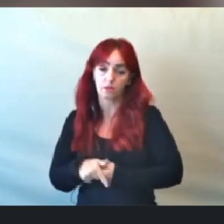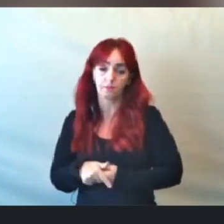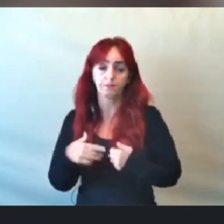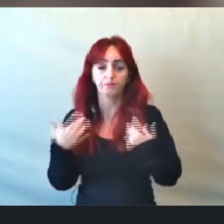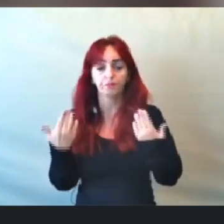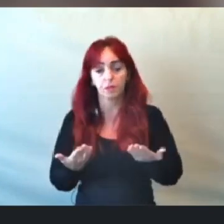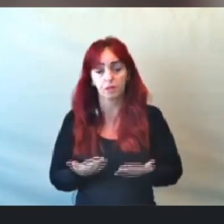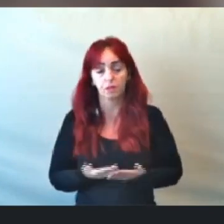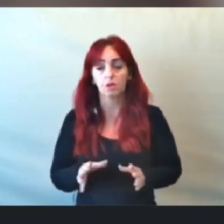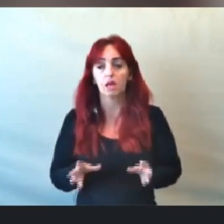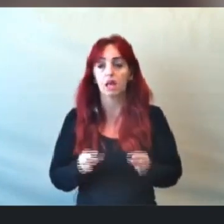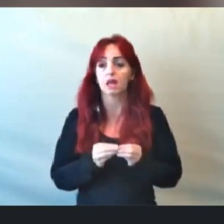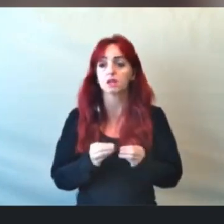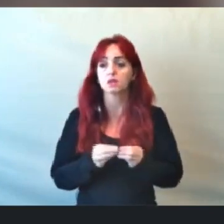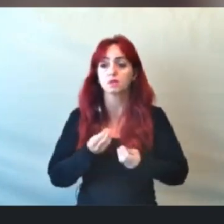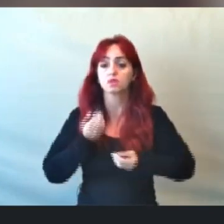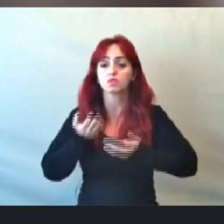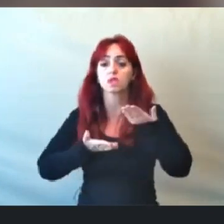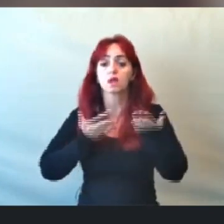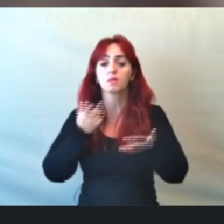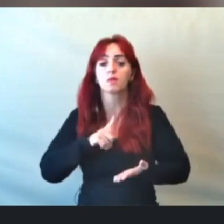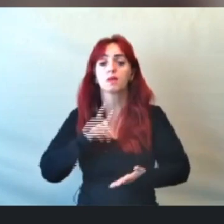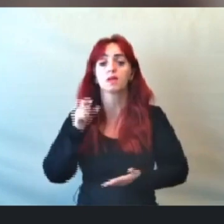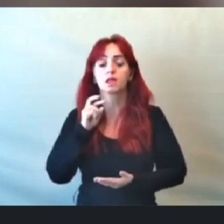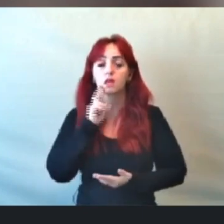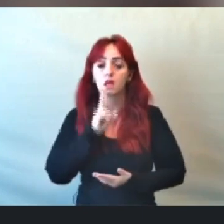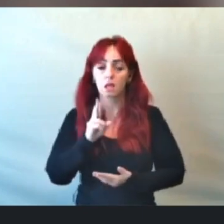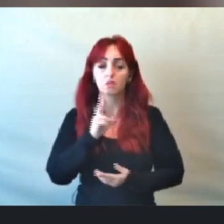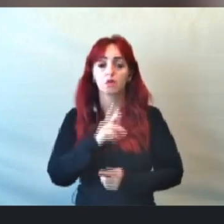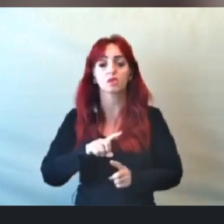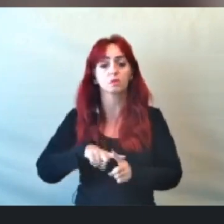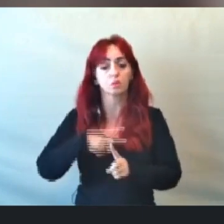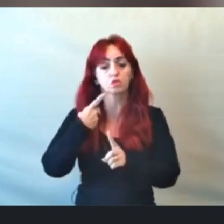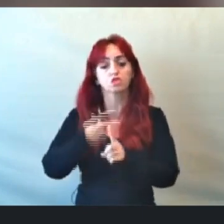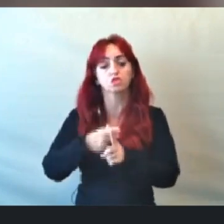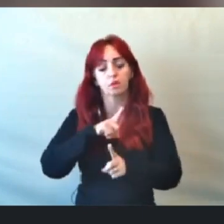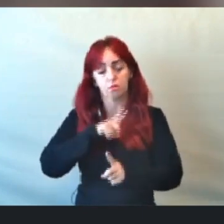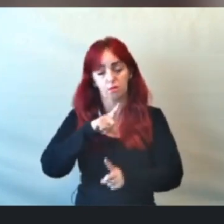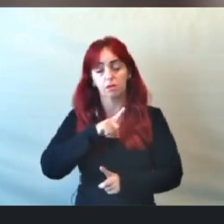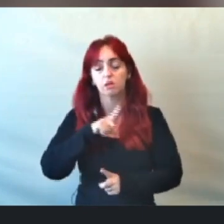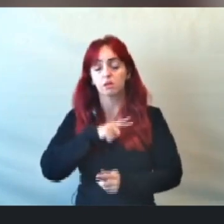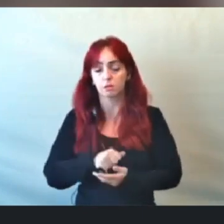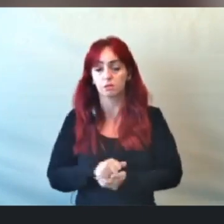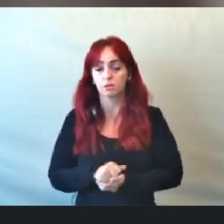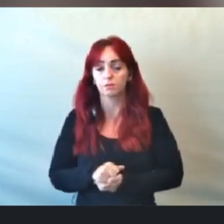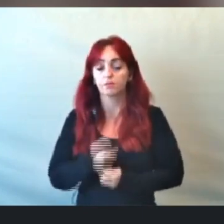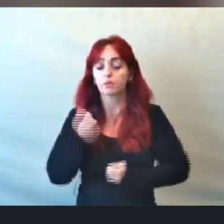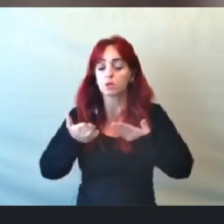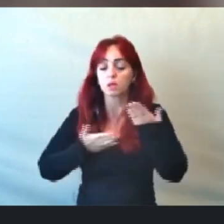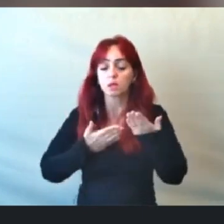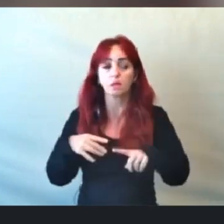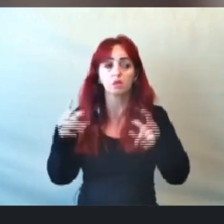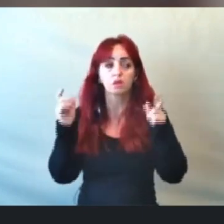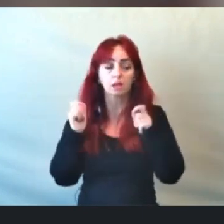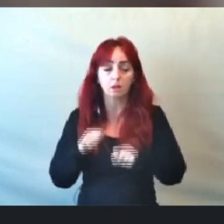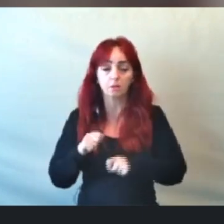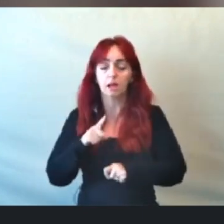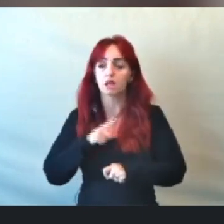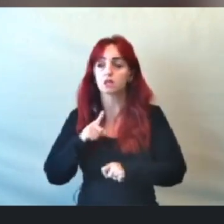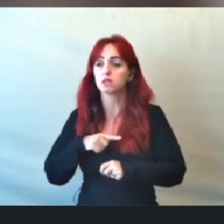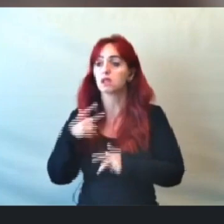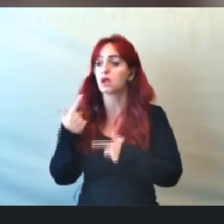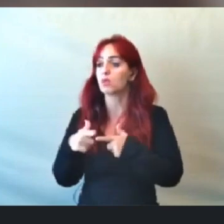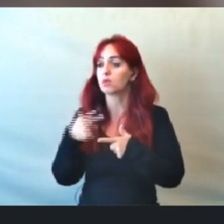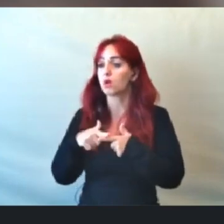um efeito positivo? Tem. Né? Ele é capaz de tratar o problema do fósforo da eutrofização?